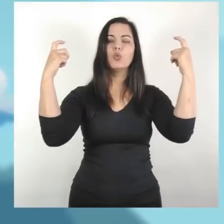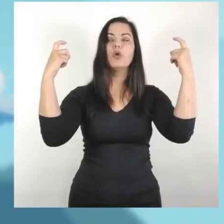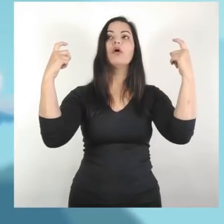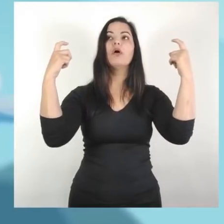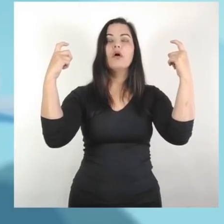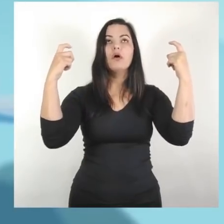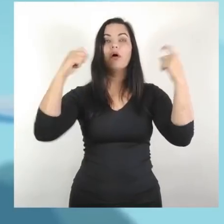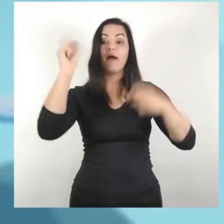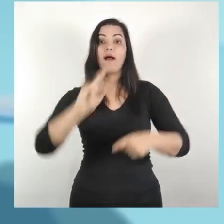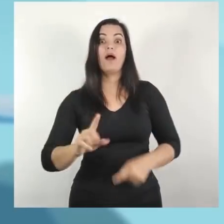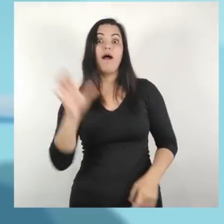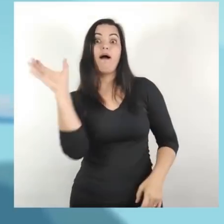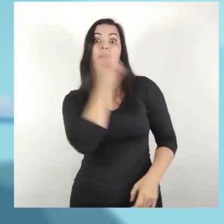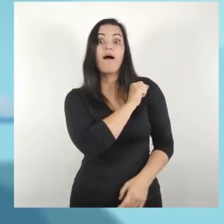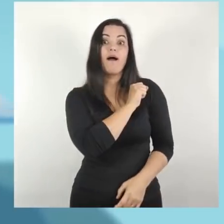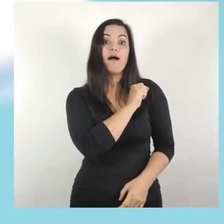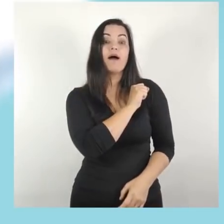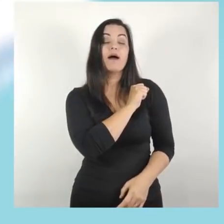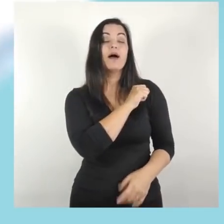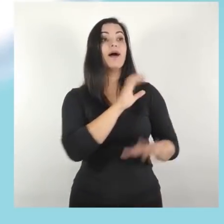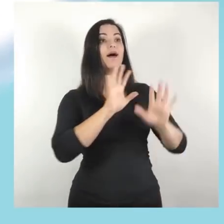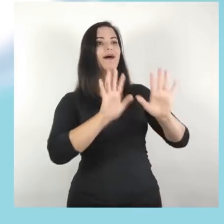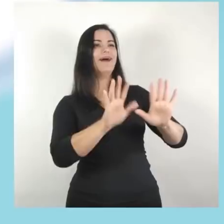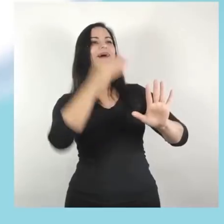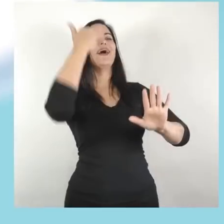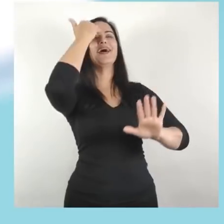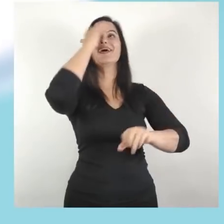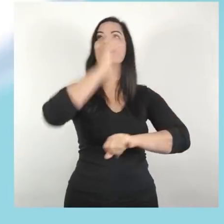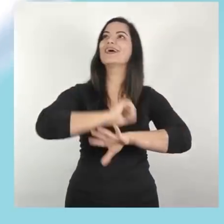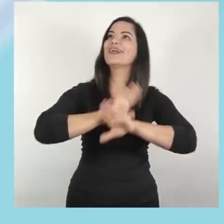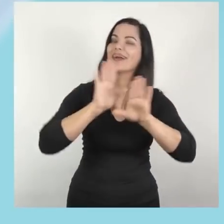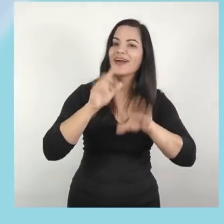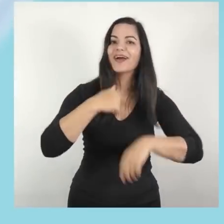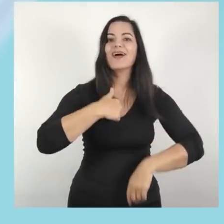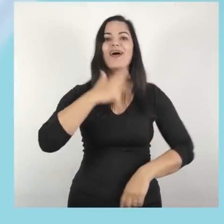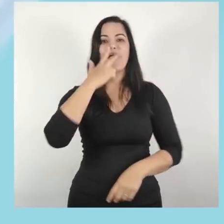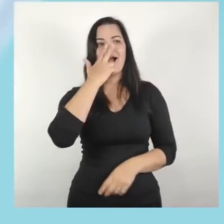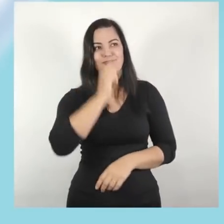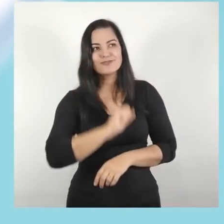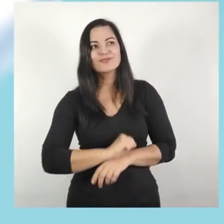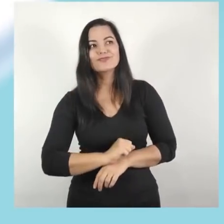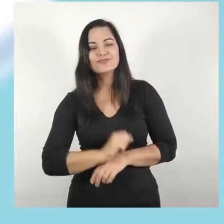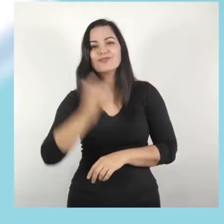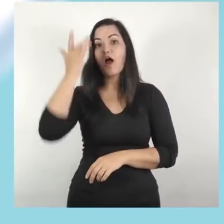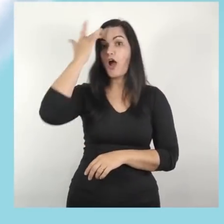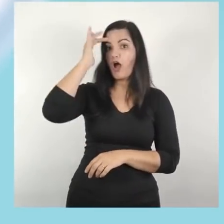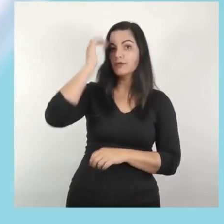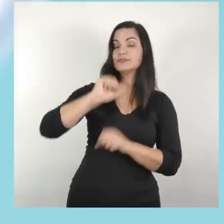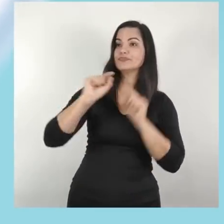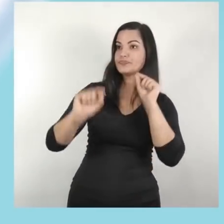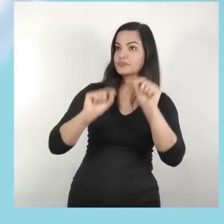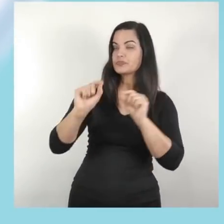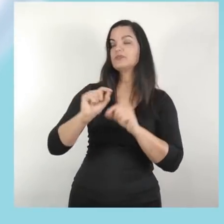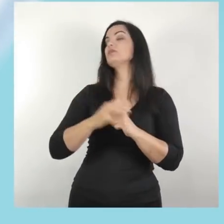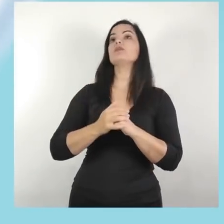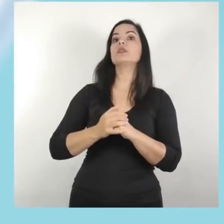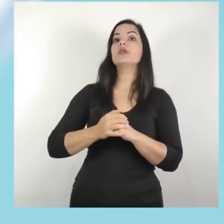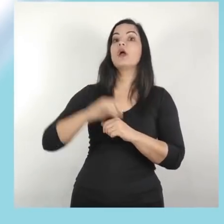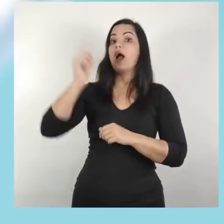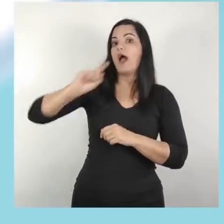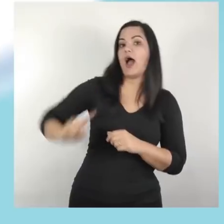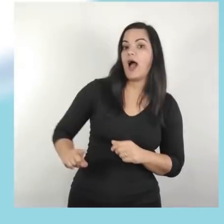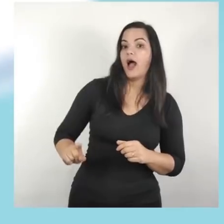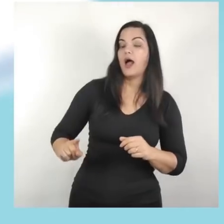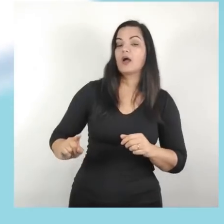Pois é, o raio é muito mais rápido. Peraí, acho que eu entendi. O raio e o trovão acontecem